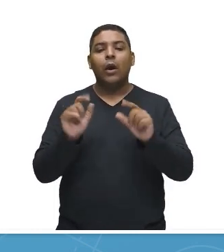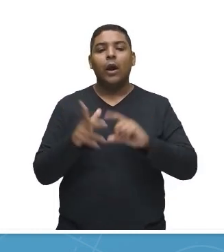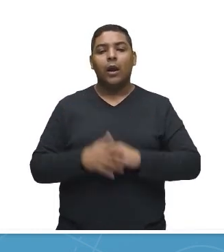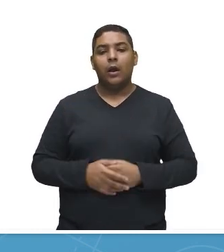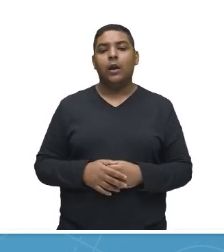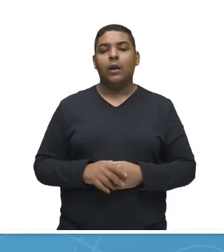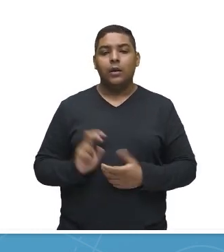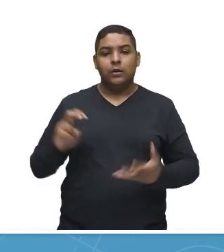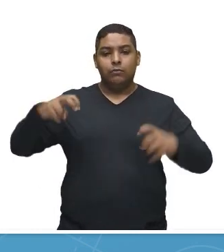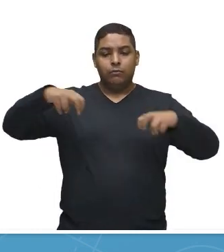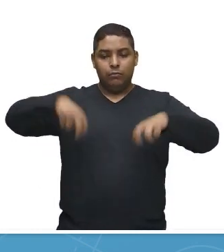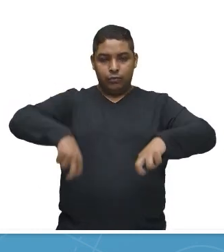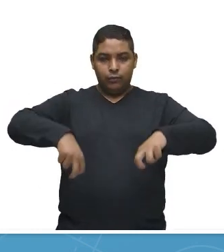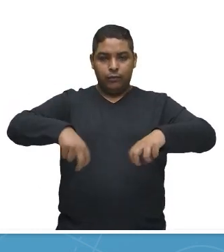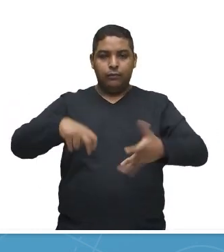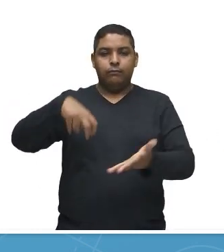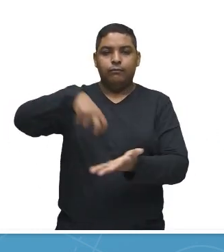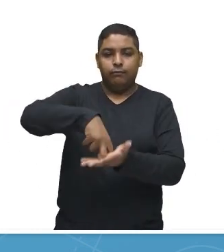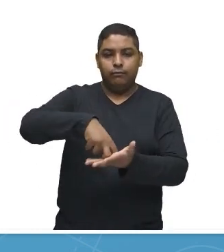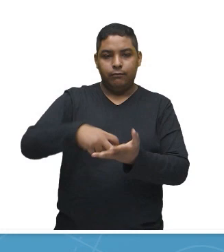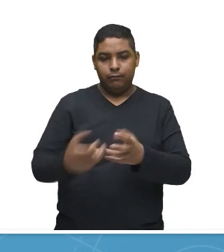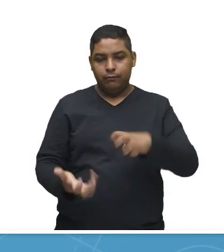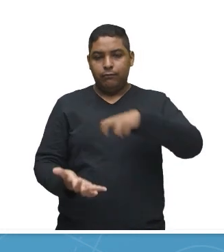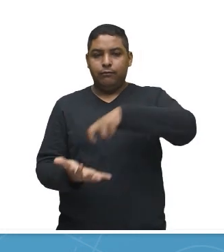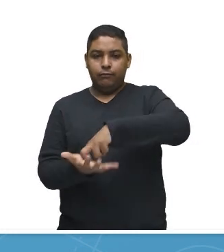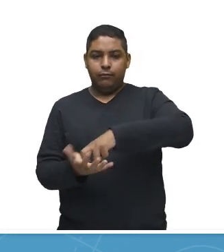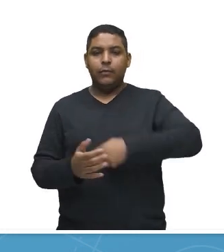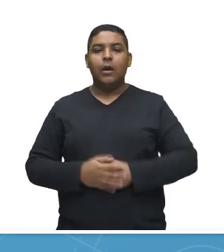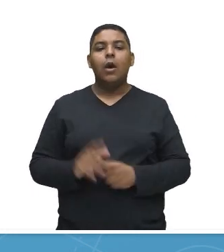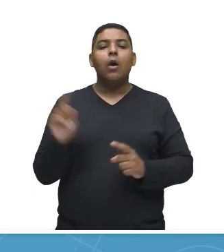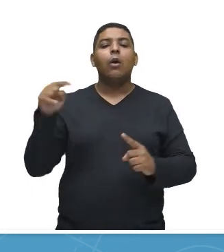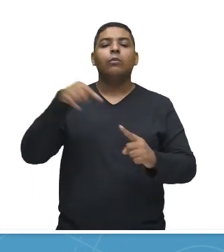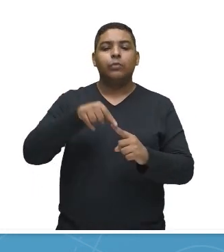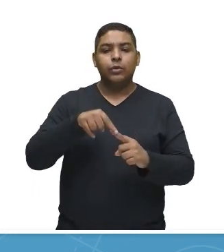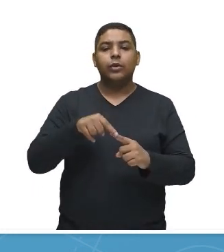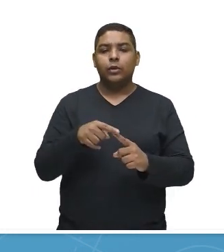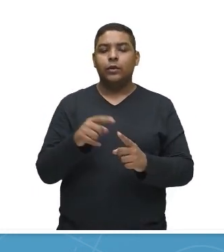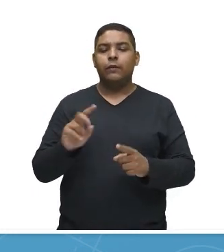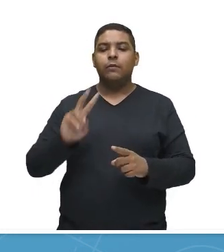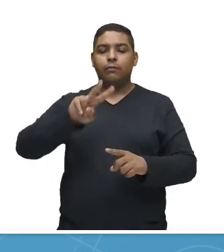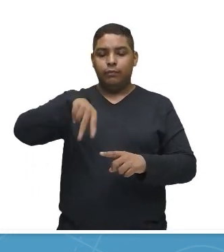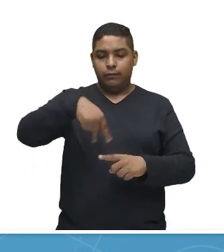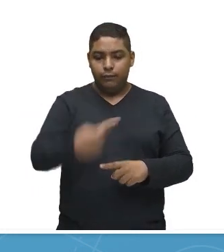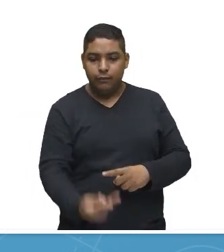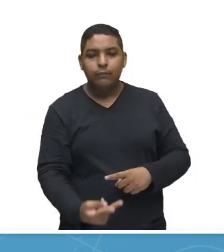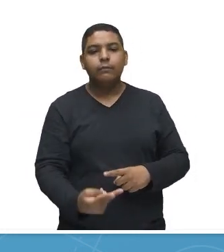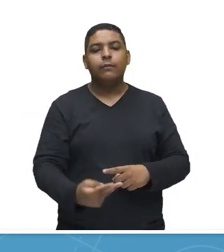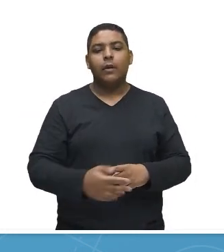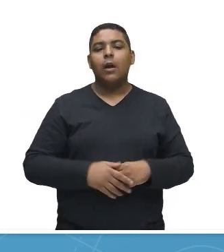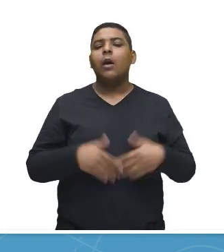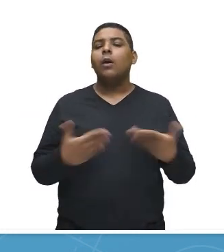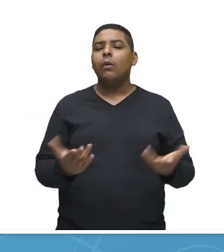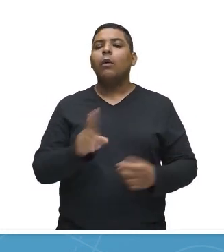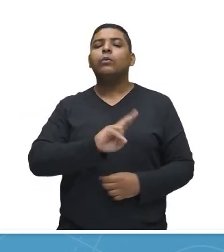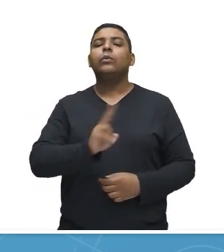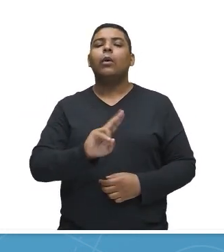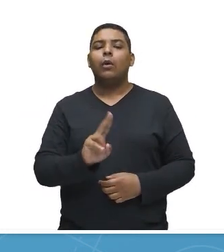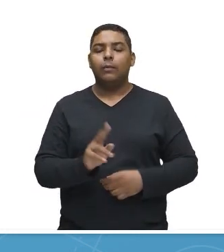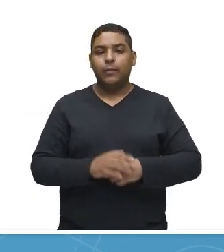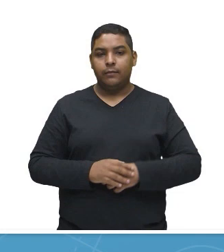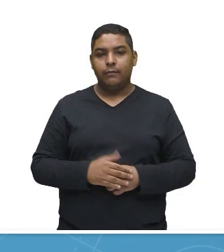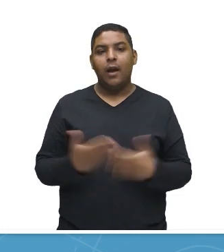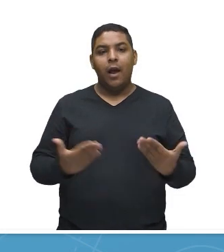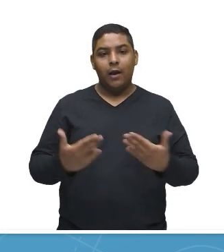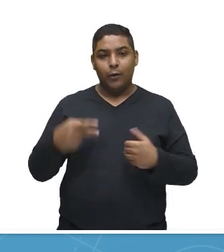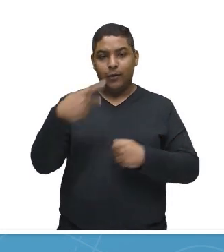Terceira dica, o objetivo é projetar o adversário ao chão. Qual é a luta corporal indígena? Agora é